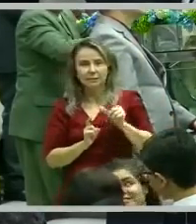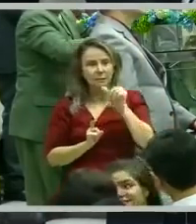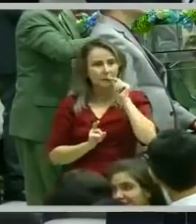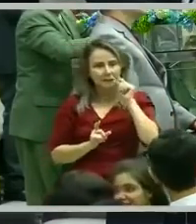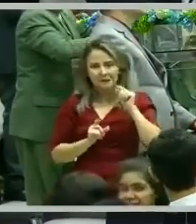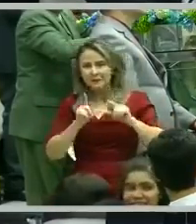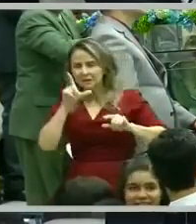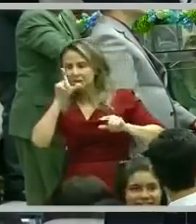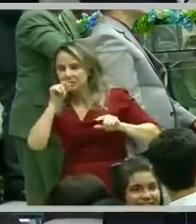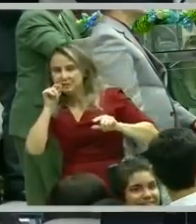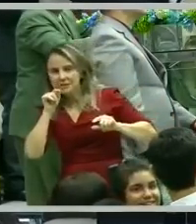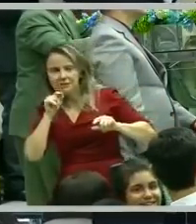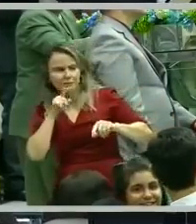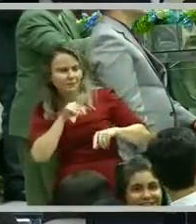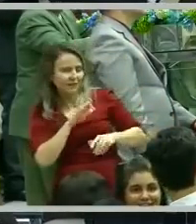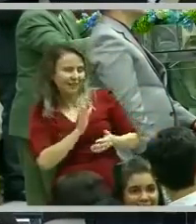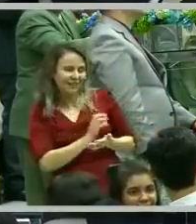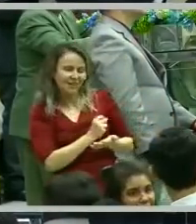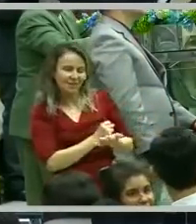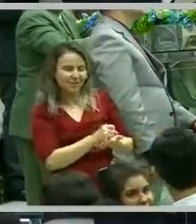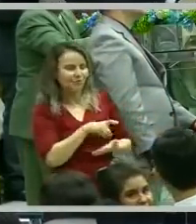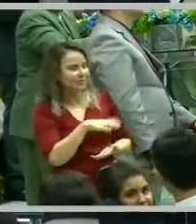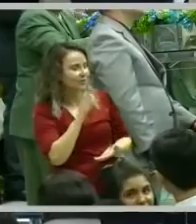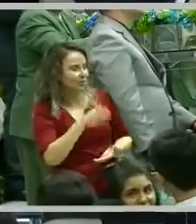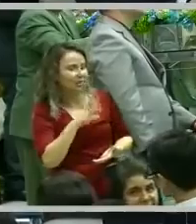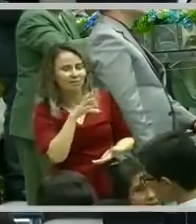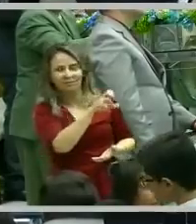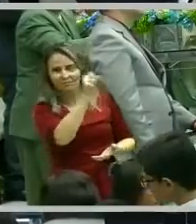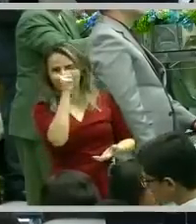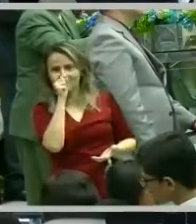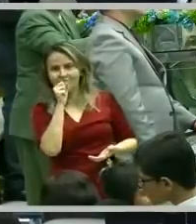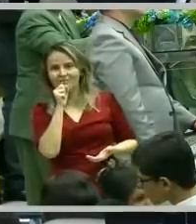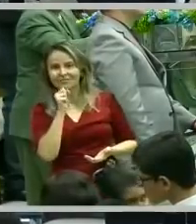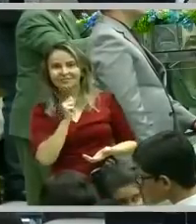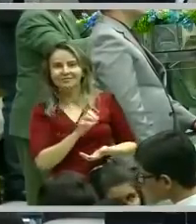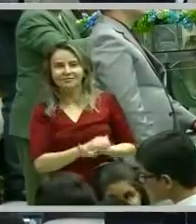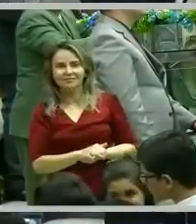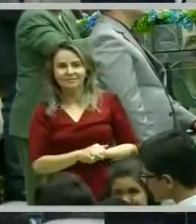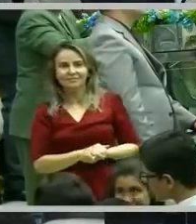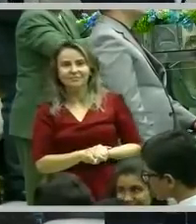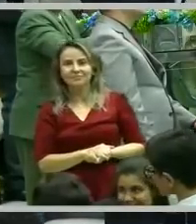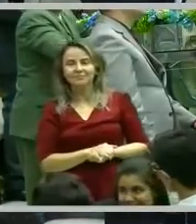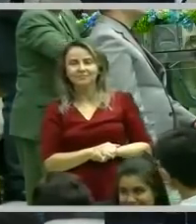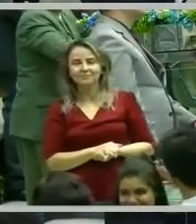Você já está no papo. Você não.